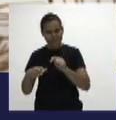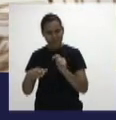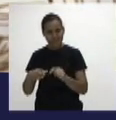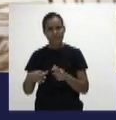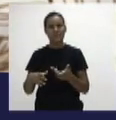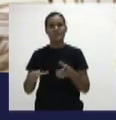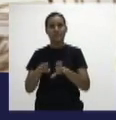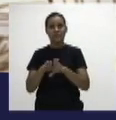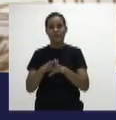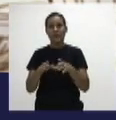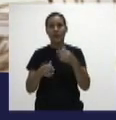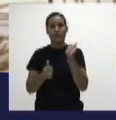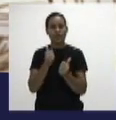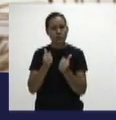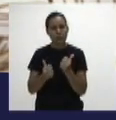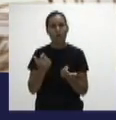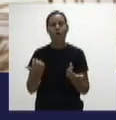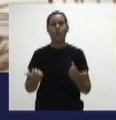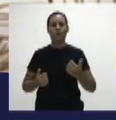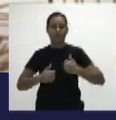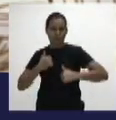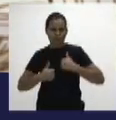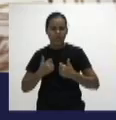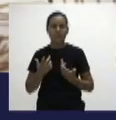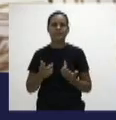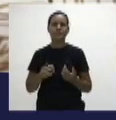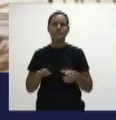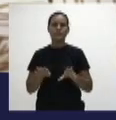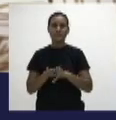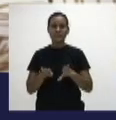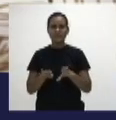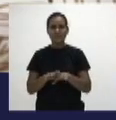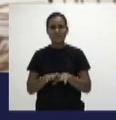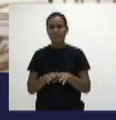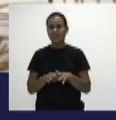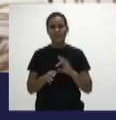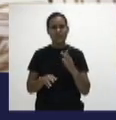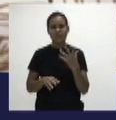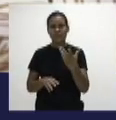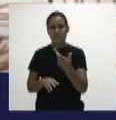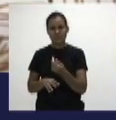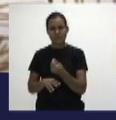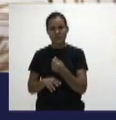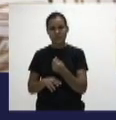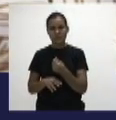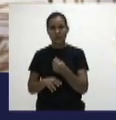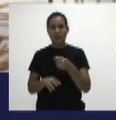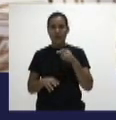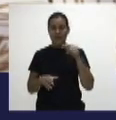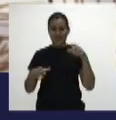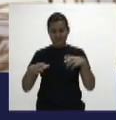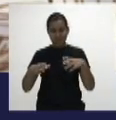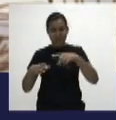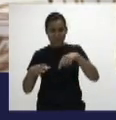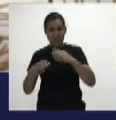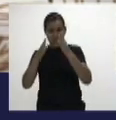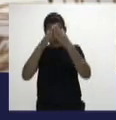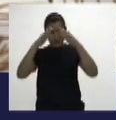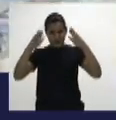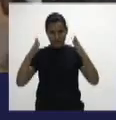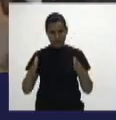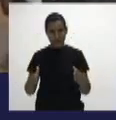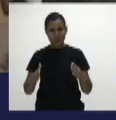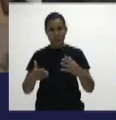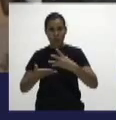pudores de fazer essa mistura né de promover esse hibridismo cultural a mesma da mesma maneira que o circo eh Serviu de referência pros